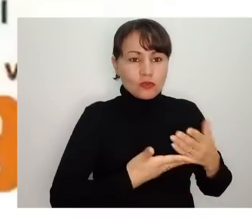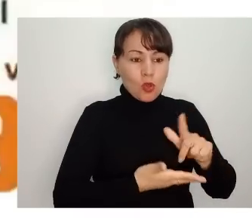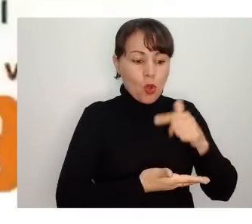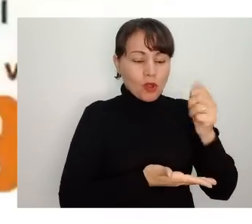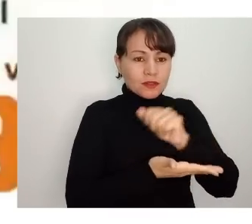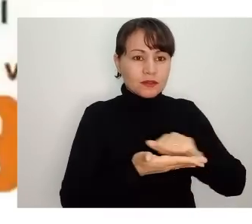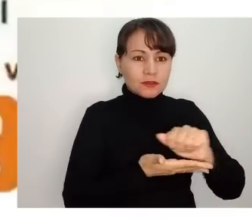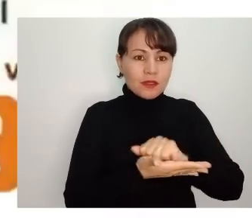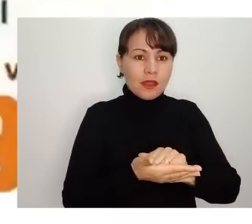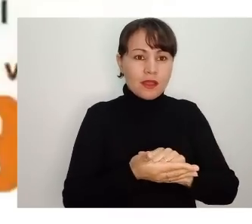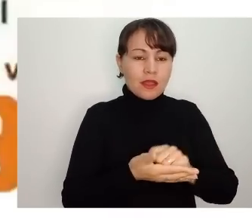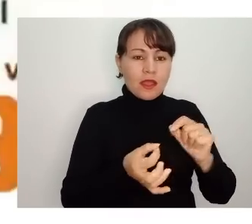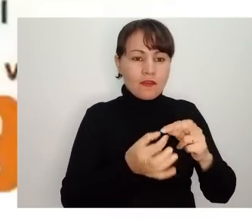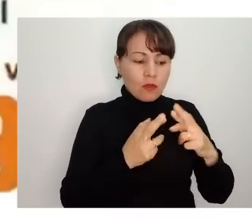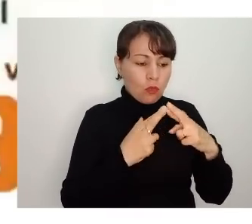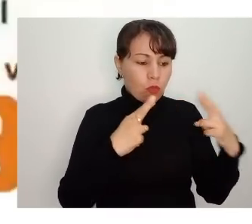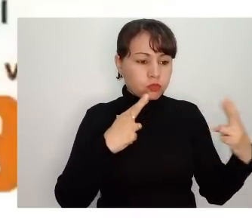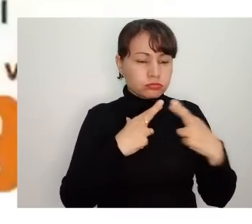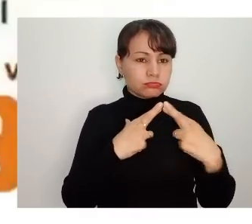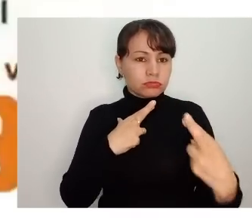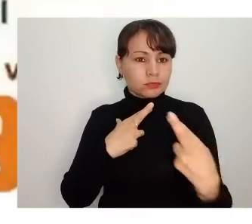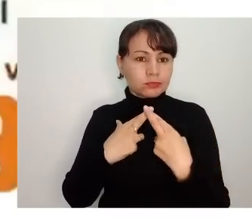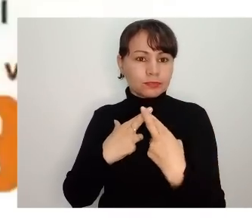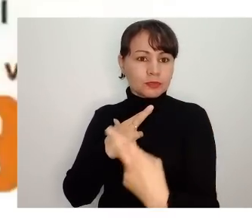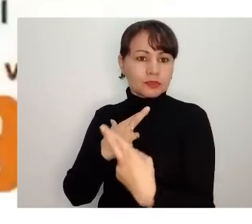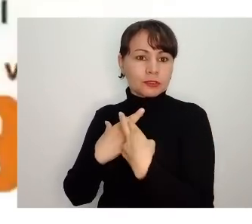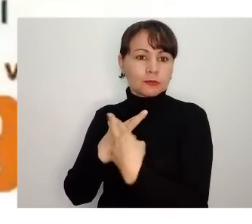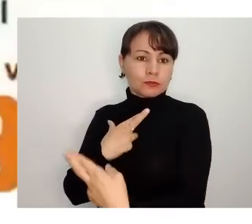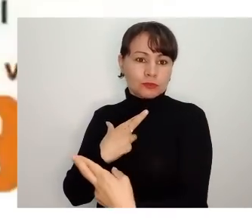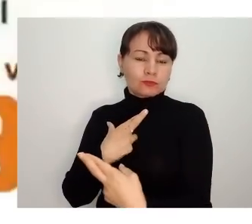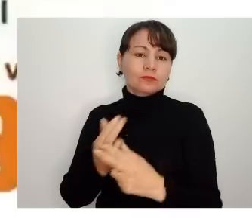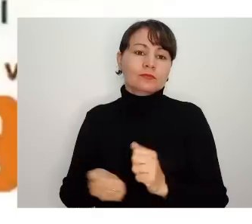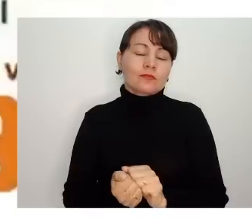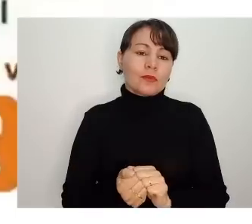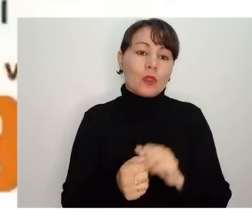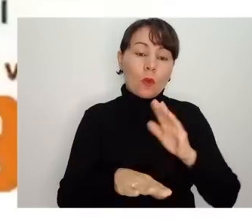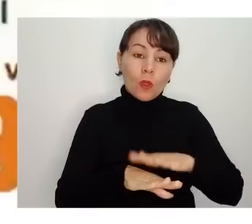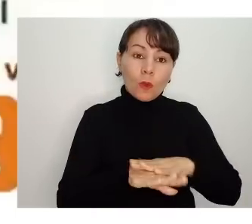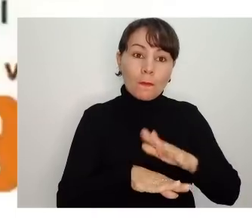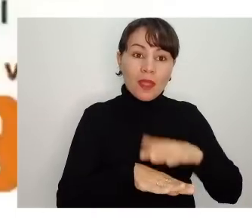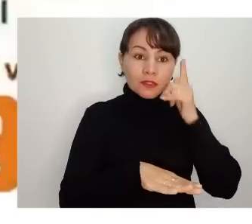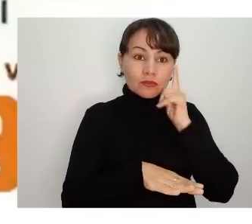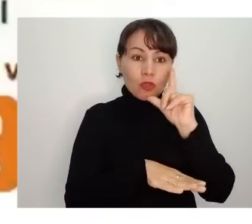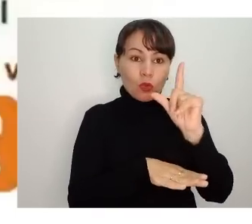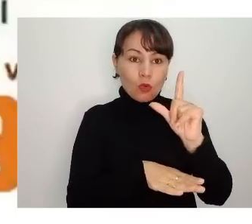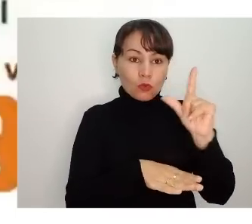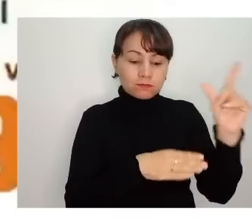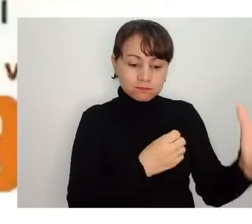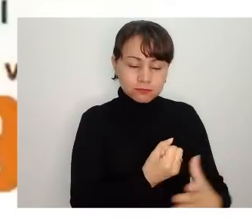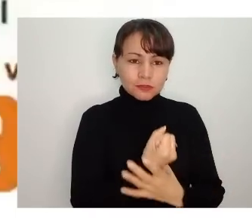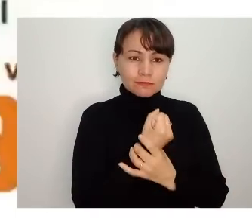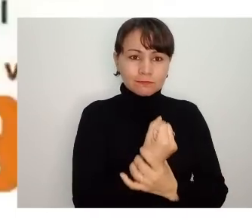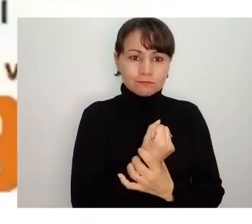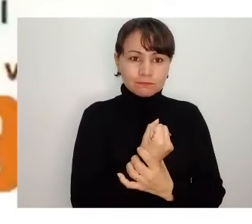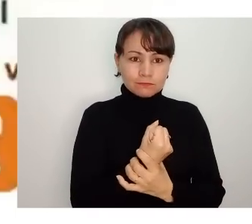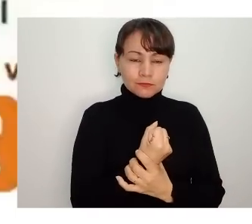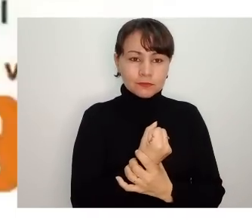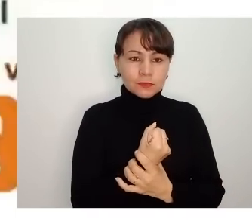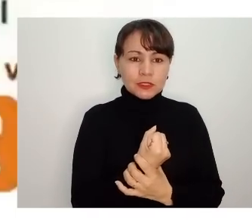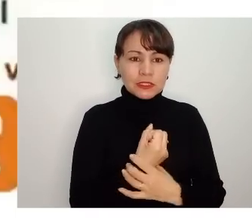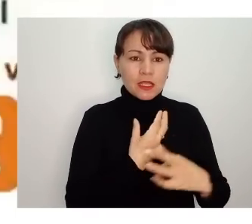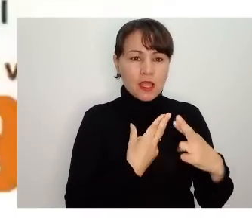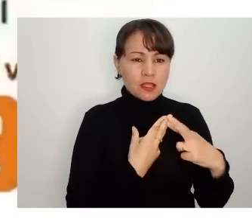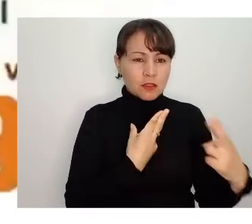outras áreas, e assim formam uma rede, uma circuitaria neuronal. Quanto mais eu consigo fortalecer